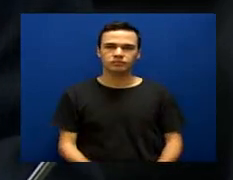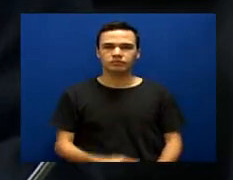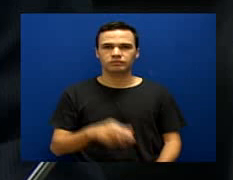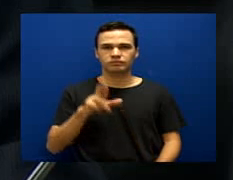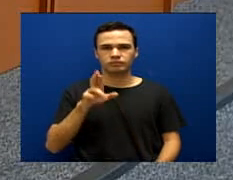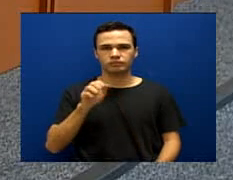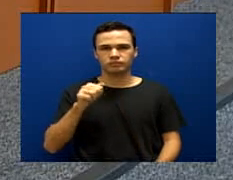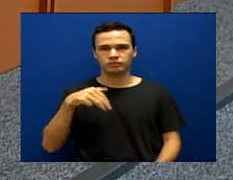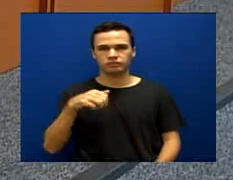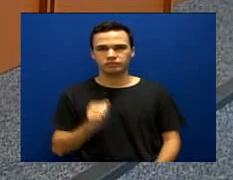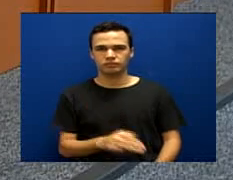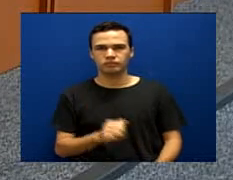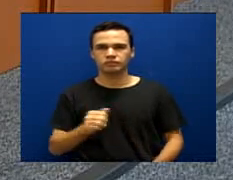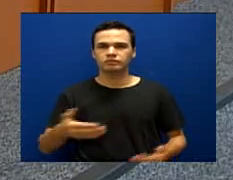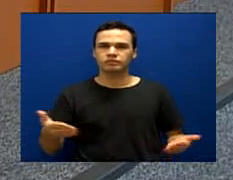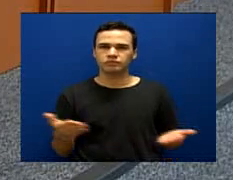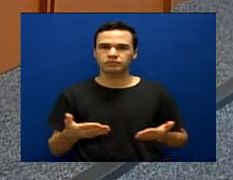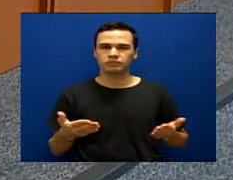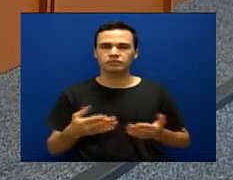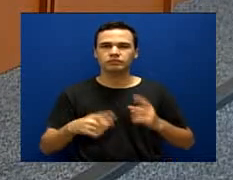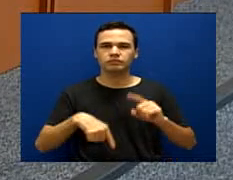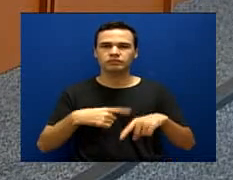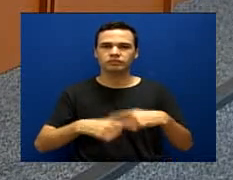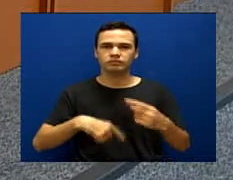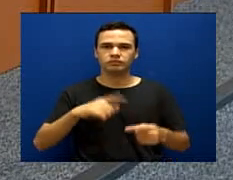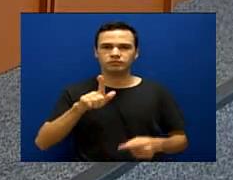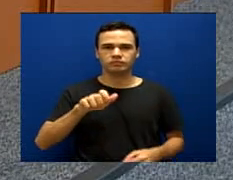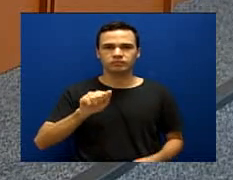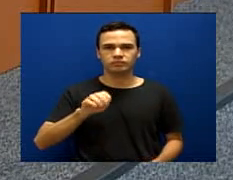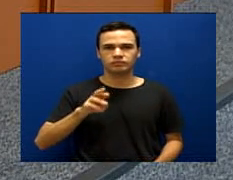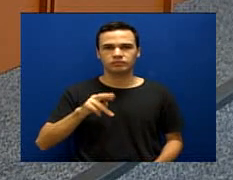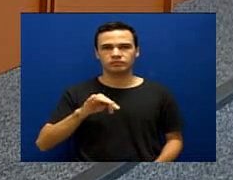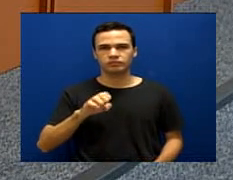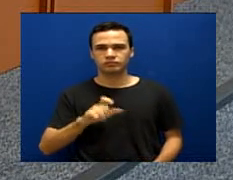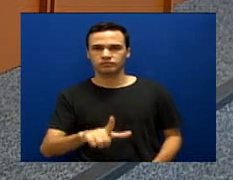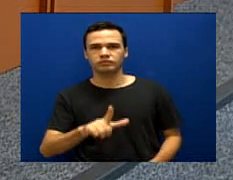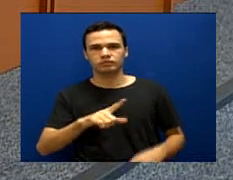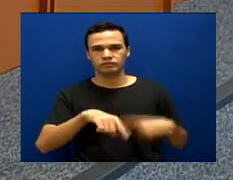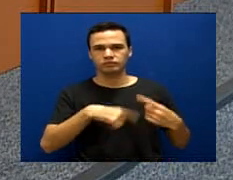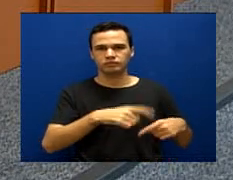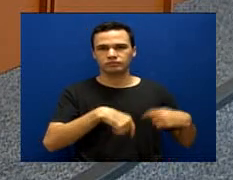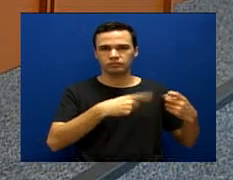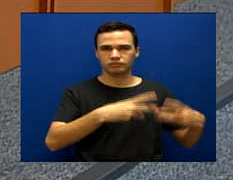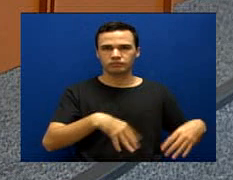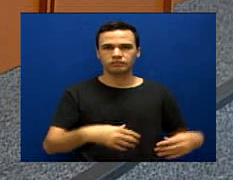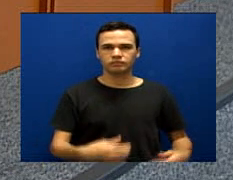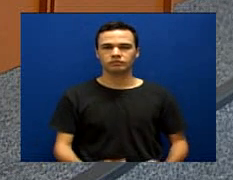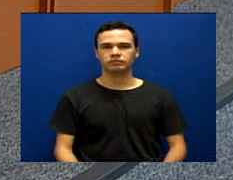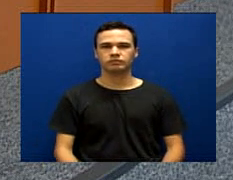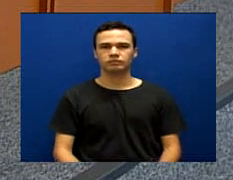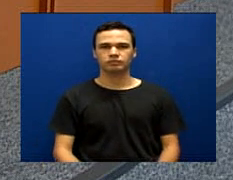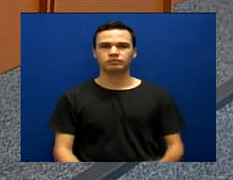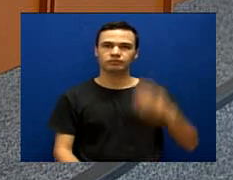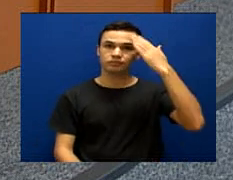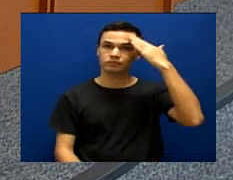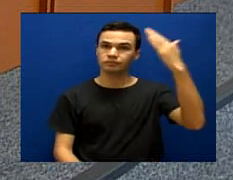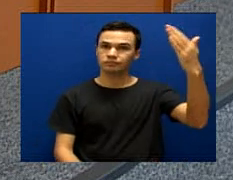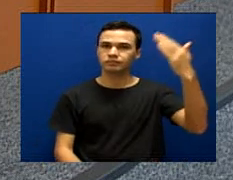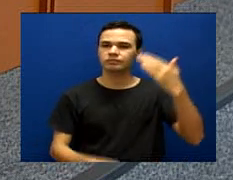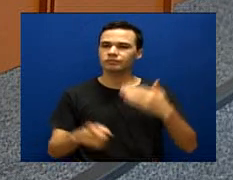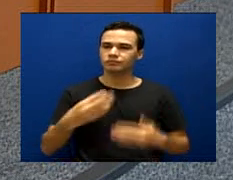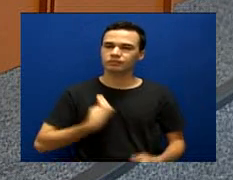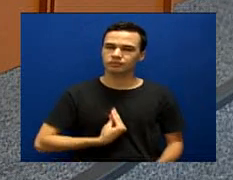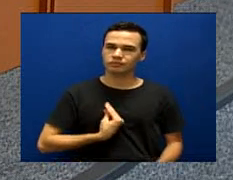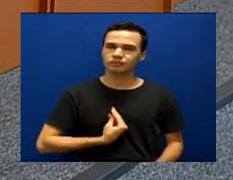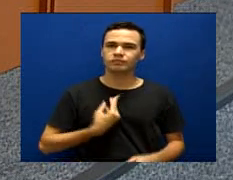Vereador Renan, logo em seguida, o ex-vereador Gabriel. Viu, Gabriel? O Gabriel tem. Vereador Renan. Obrigado, viu, Renan, pela